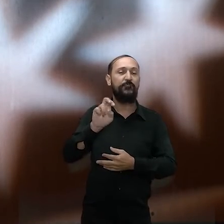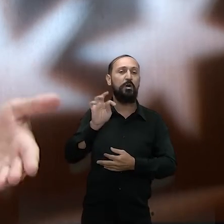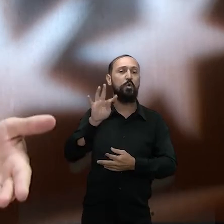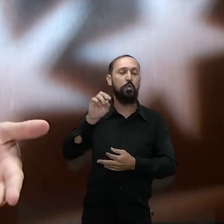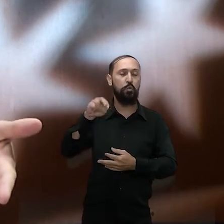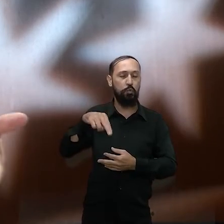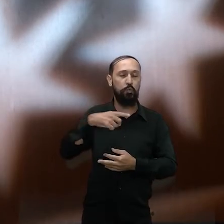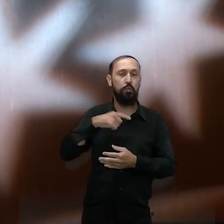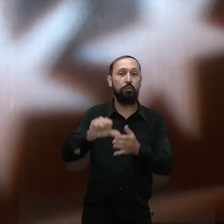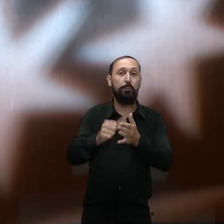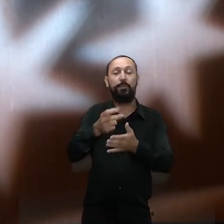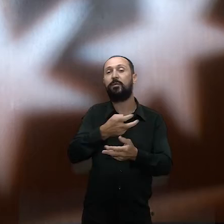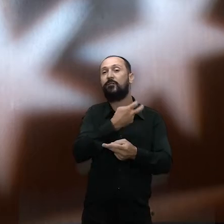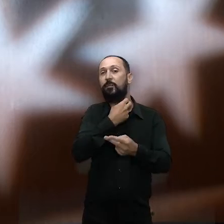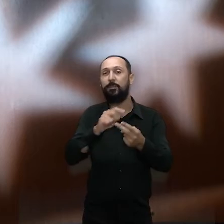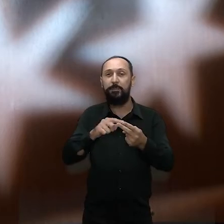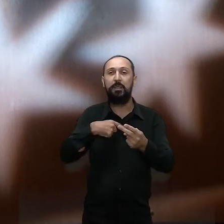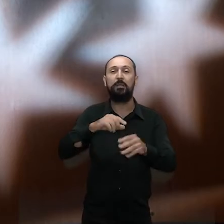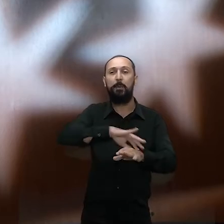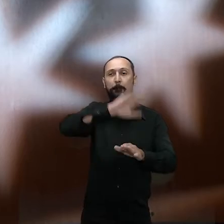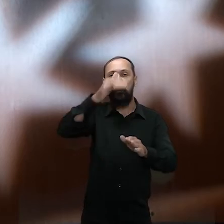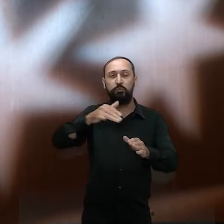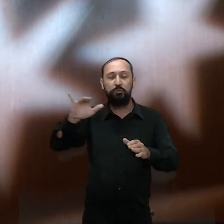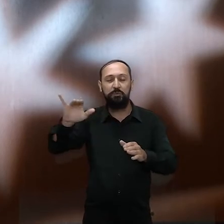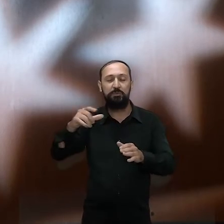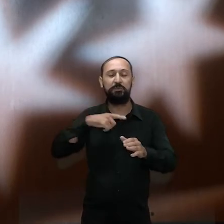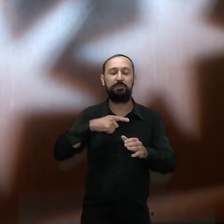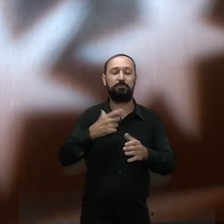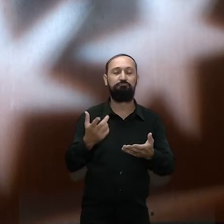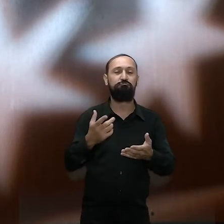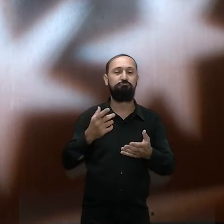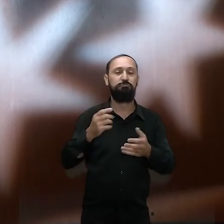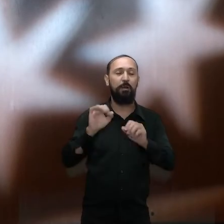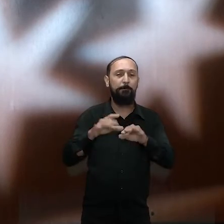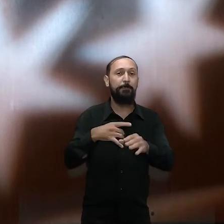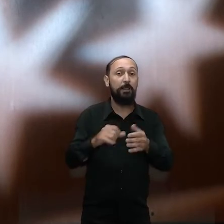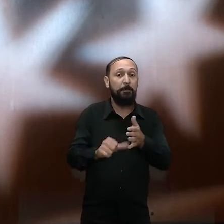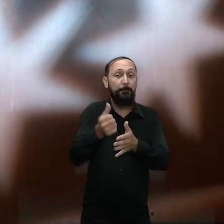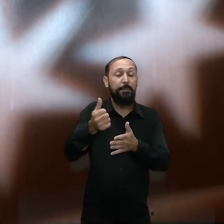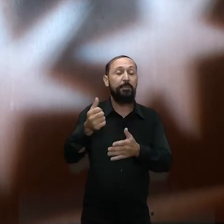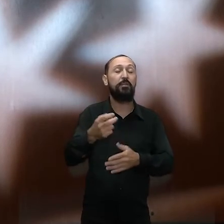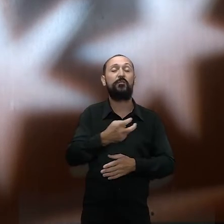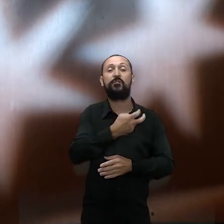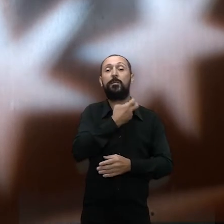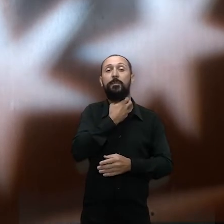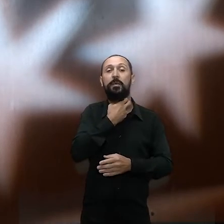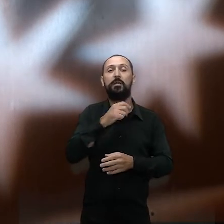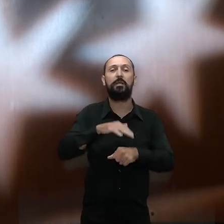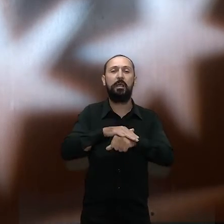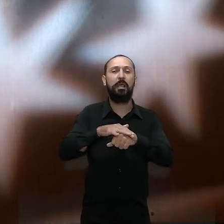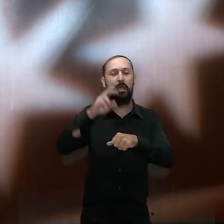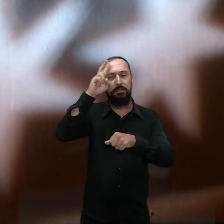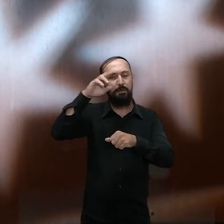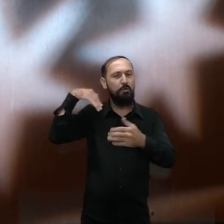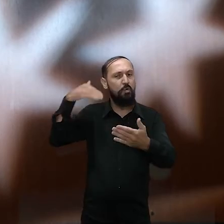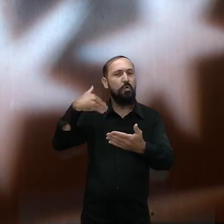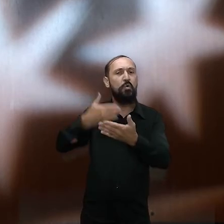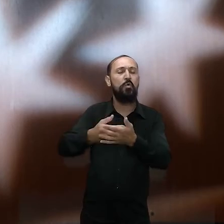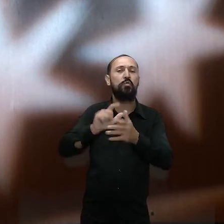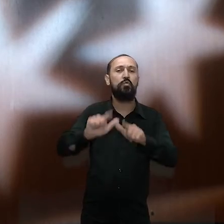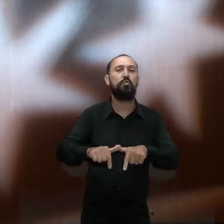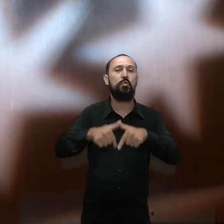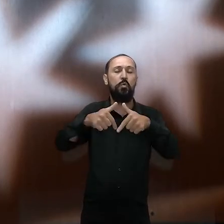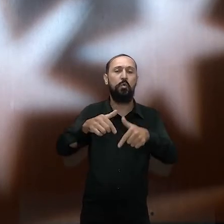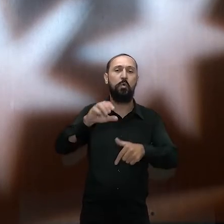Vampiro e Sherlock Holmes em A Maldição do Rochedo. Ele falou sobre a história de O Primeiro Vampiro, que conta a